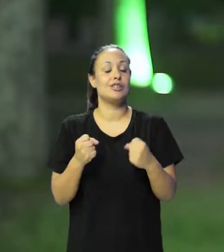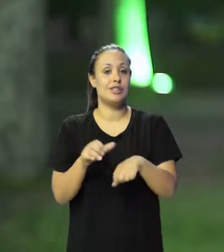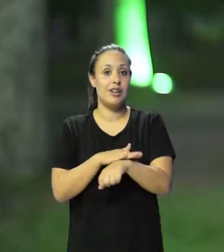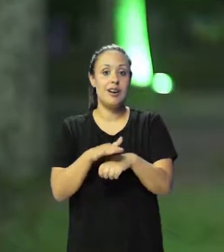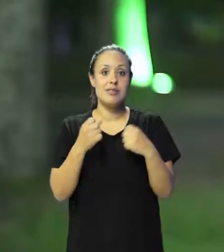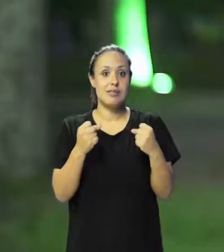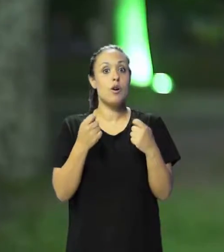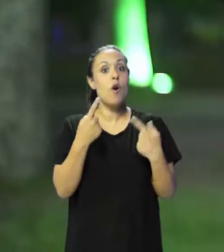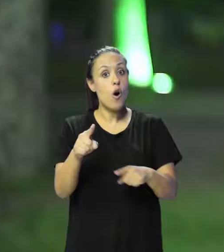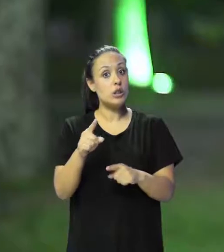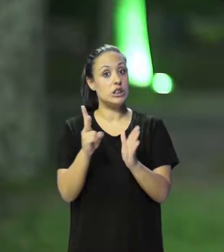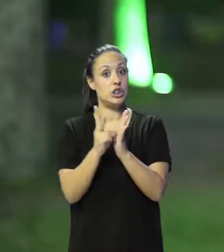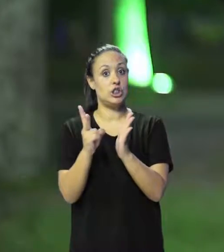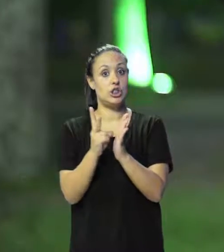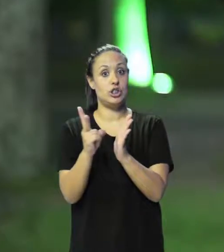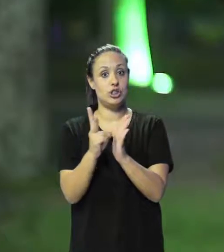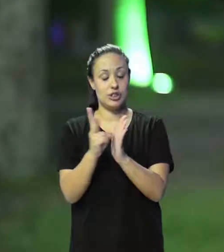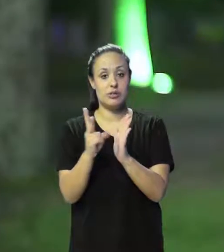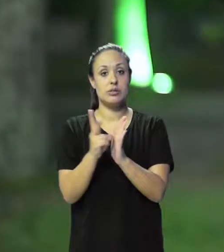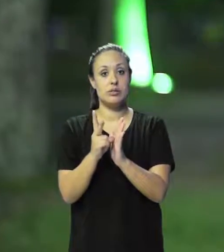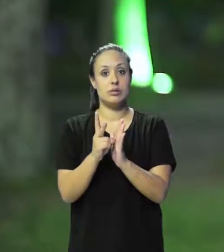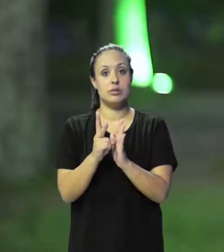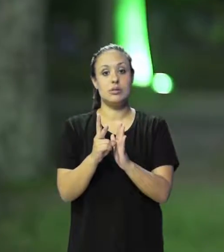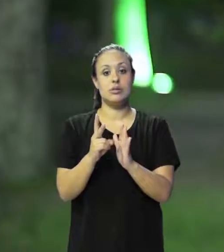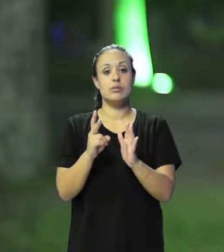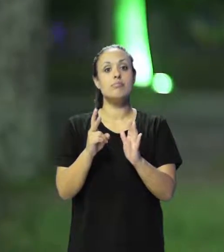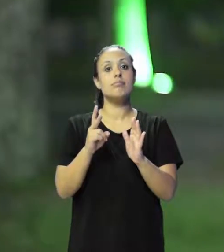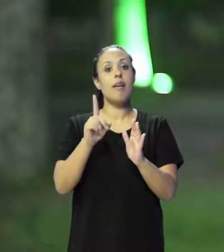muito racismo, o racismo contra indígenas.